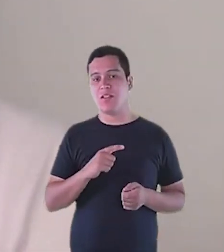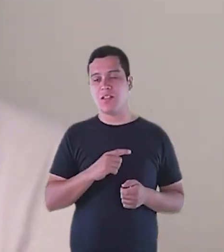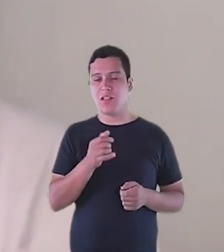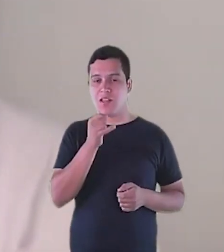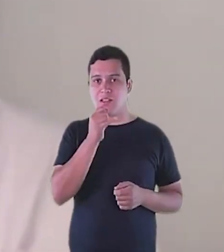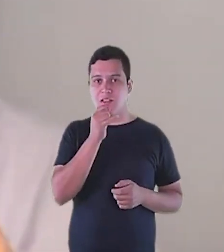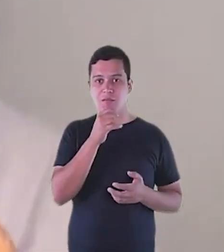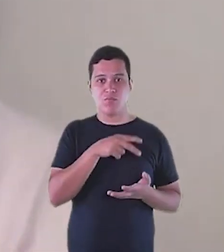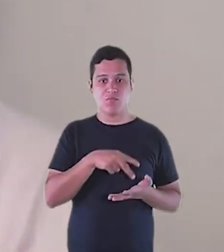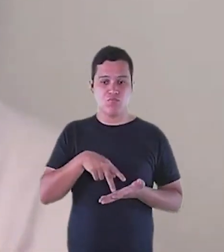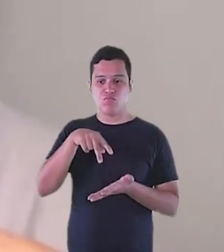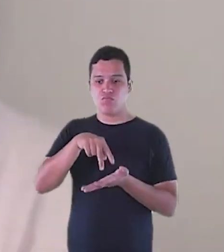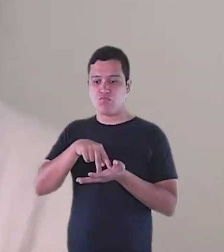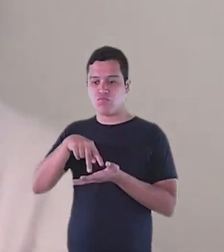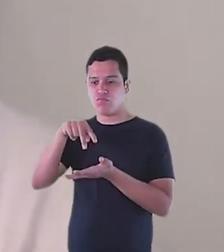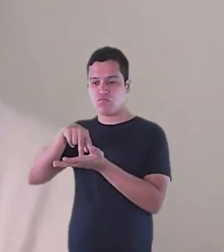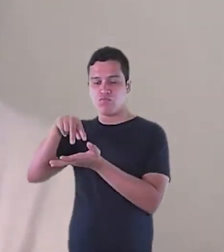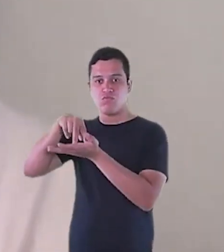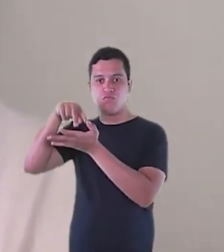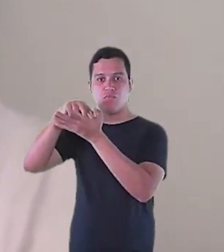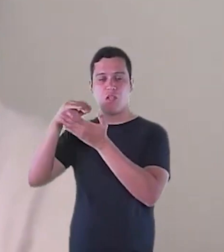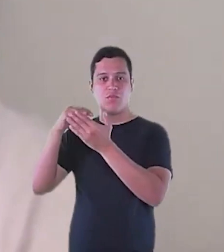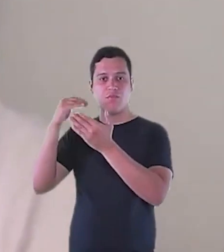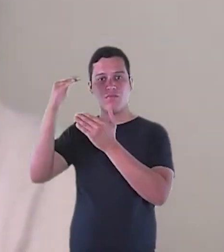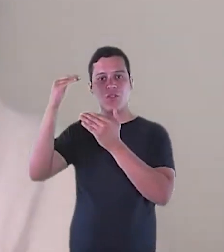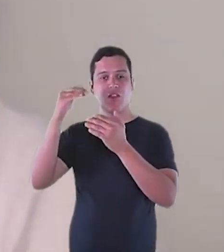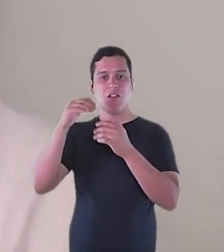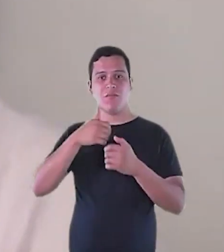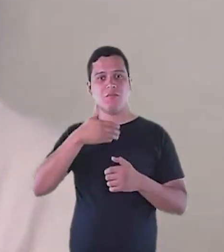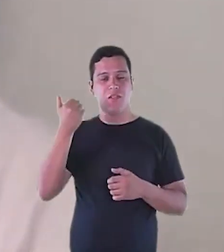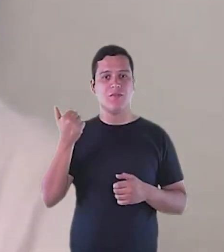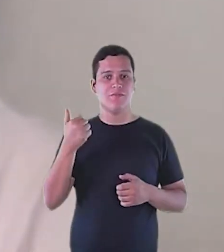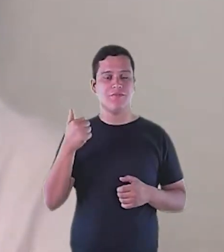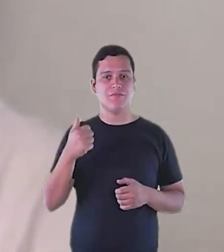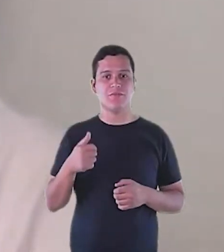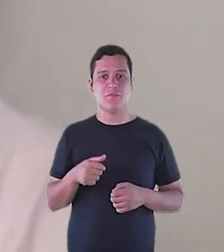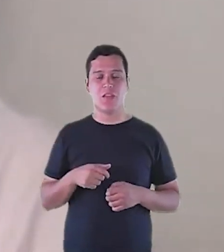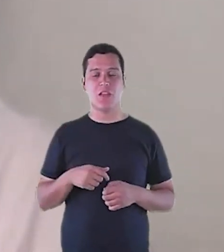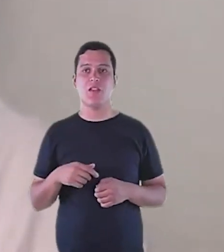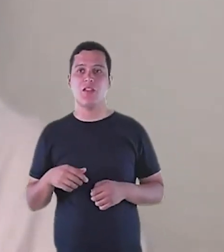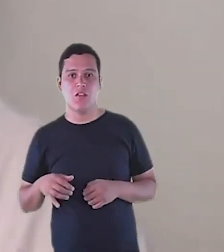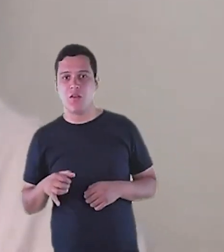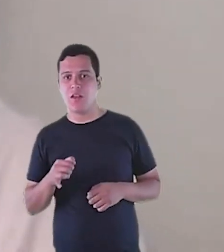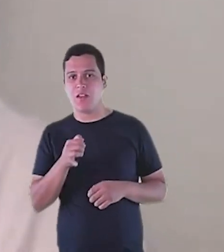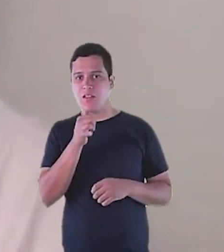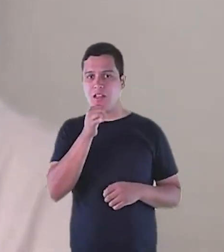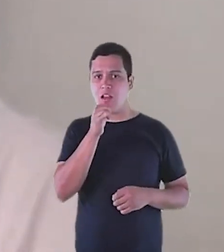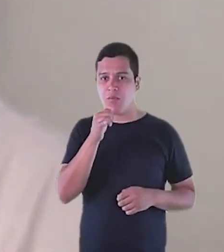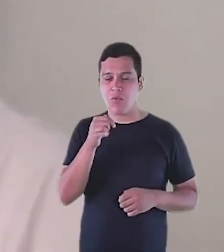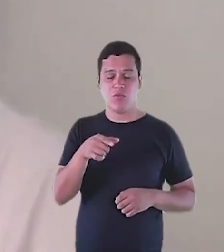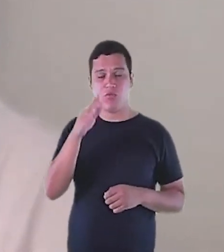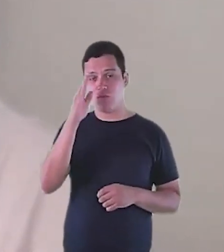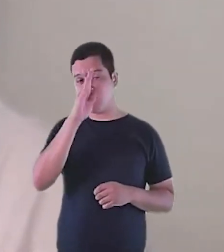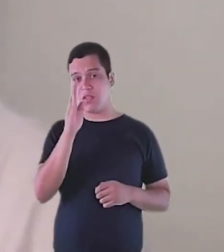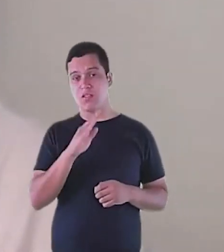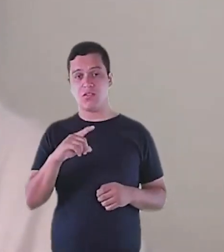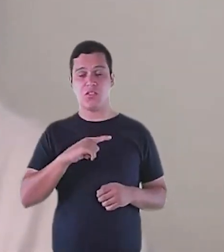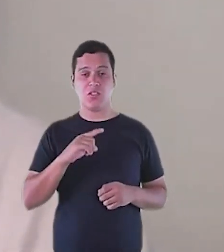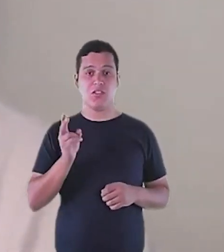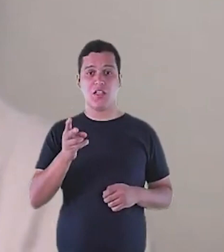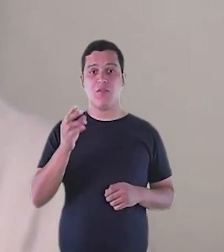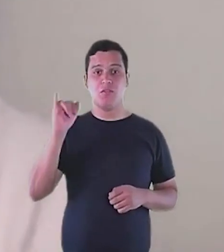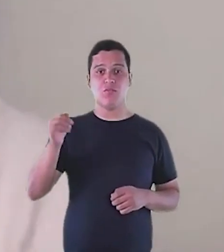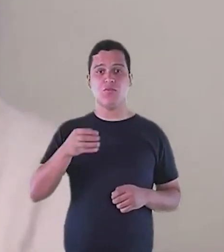escravista. Então, o sistema brasileiro ele oferecia mais oportunidades de alforria, de liberdade do que nos Estados Unidos e no